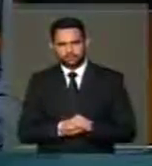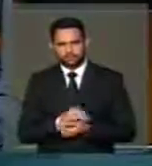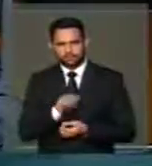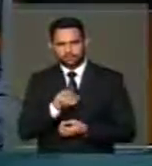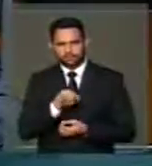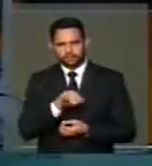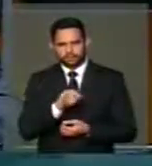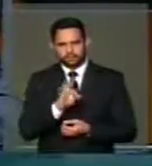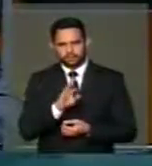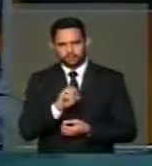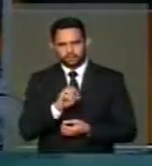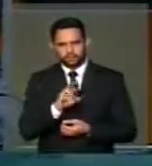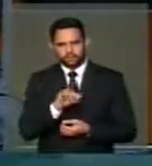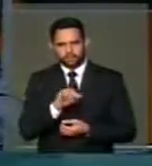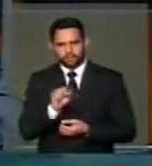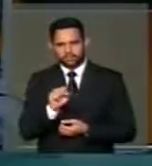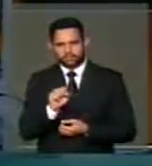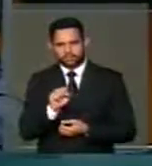Washington Reis,